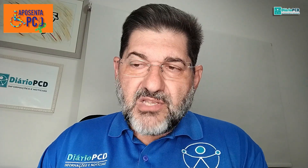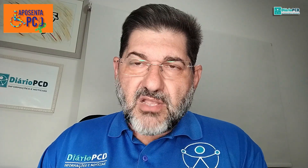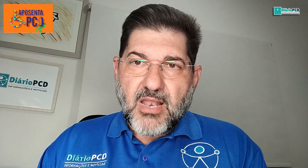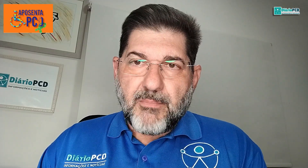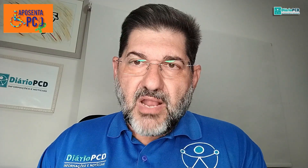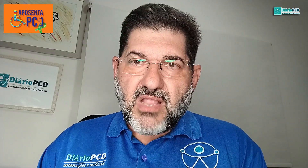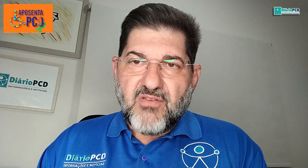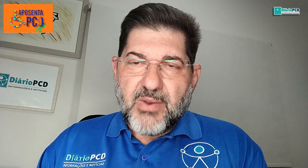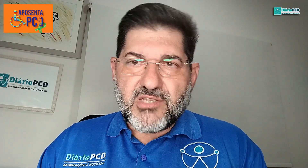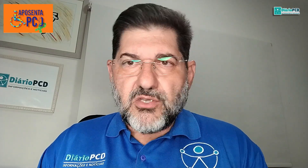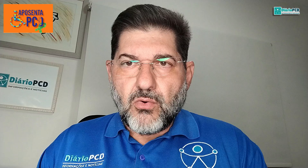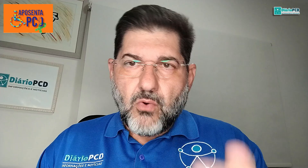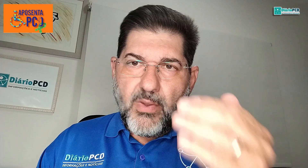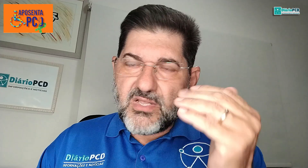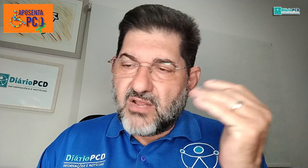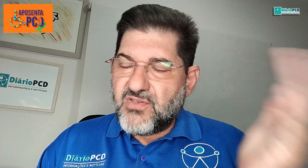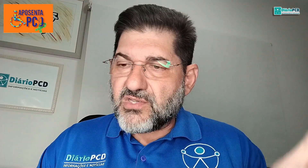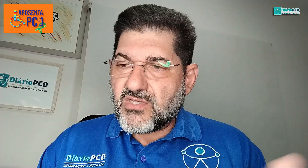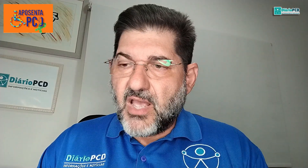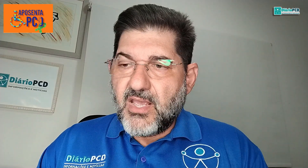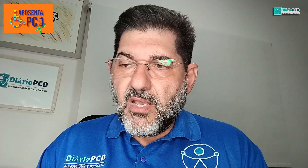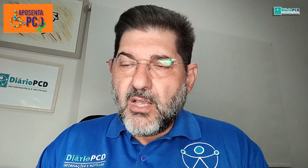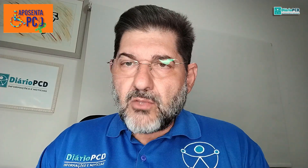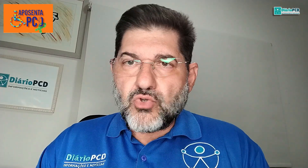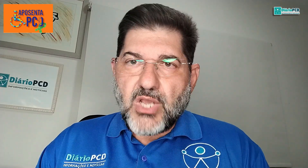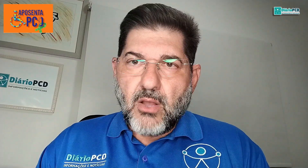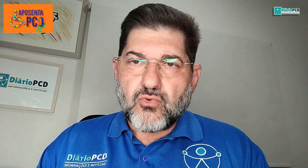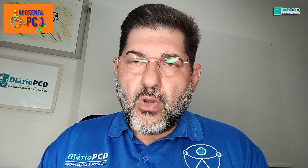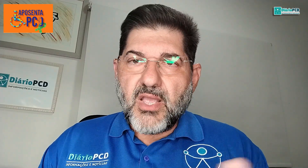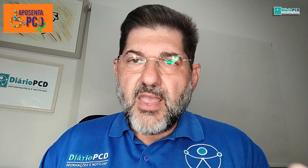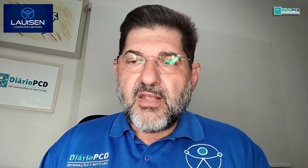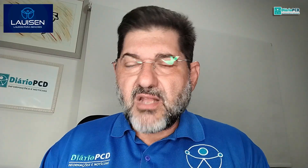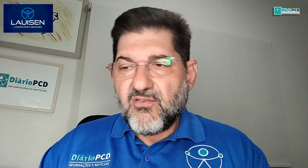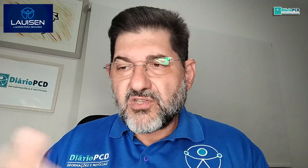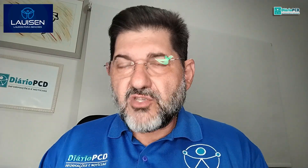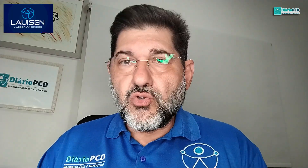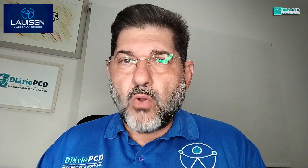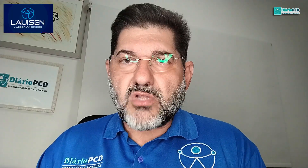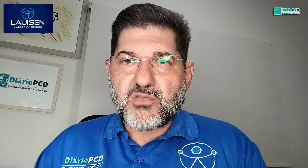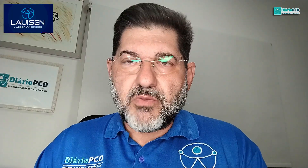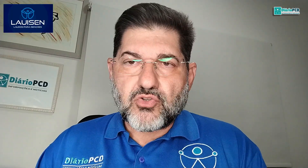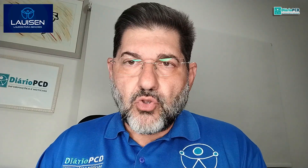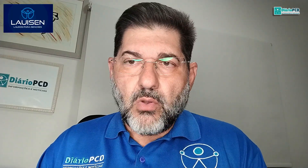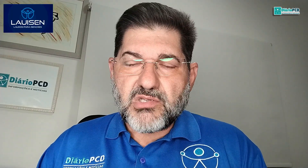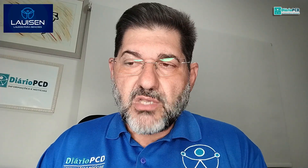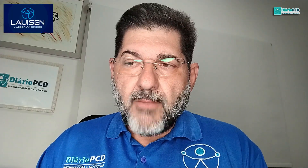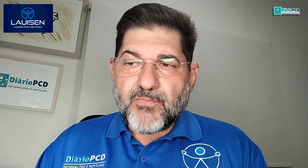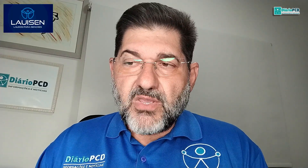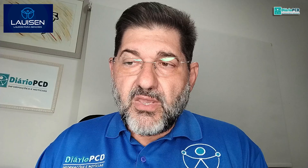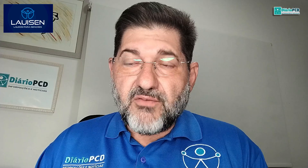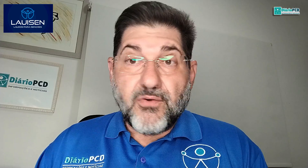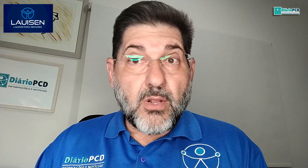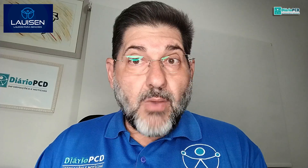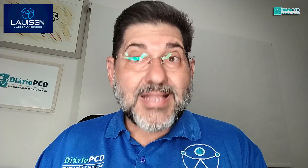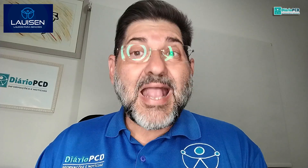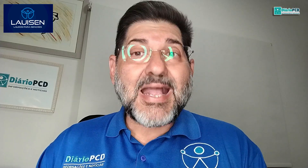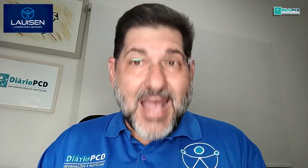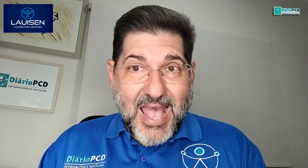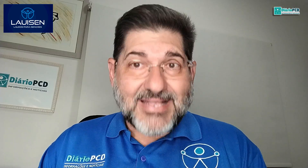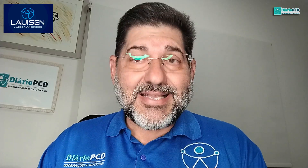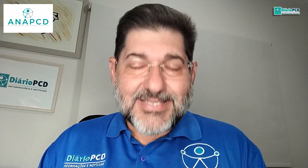matéria apresentada pela TV Brasil, com entrevistas aí do Geraldo Nogueira, entrevistas de outras pessoas que